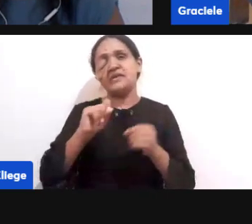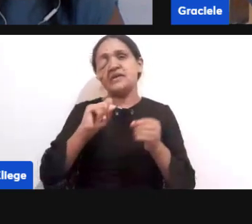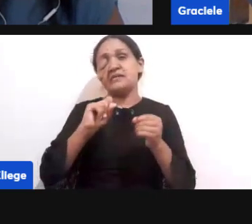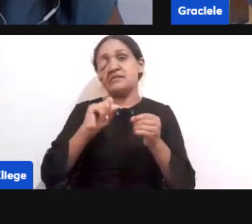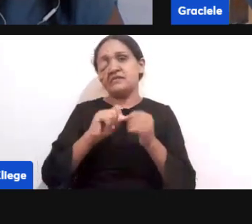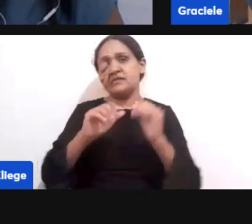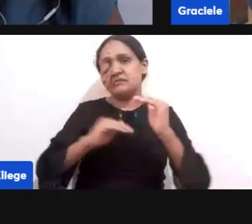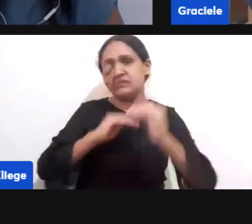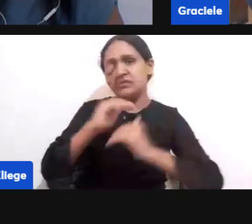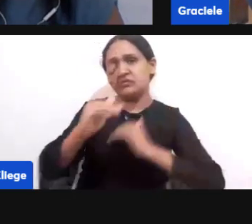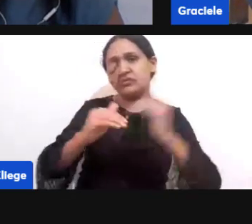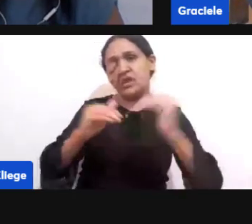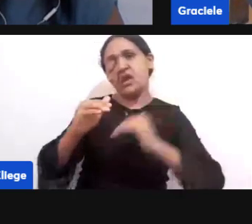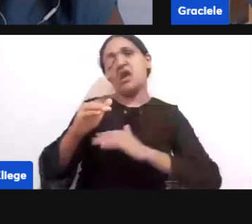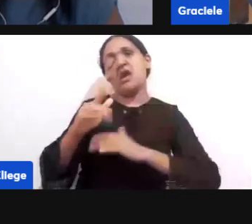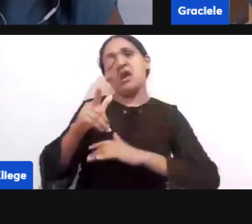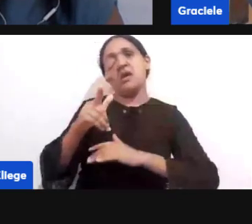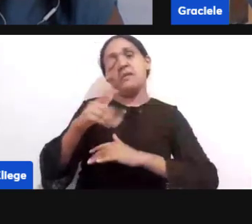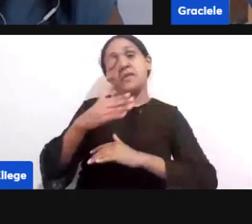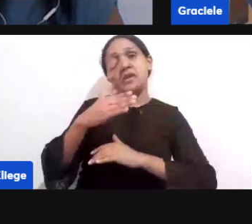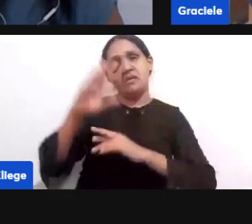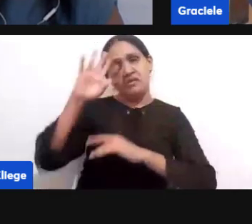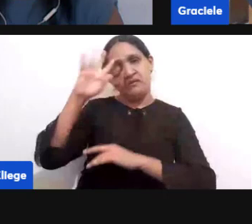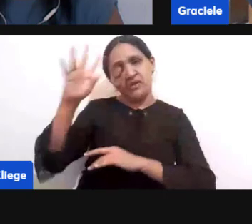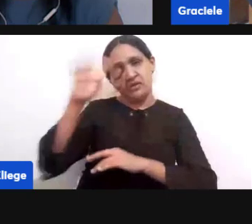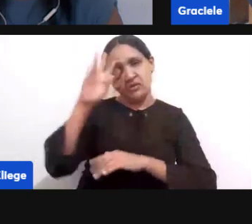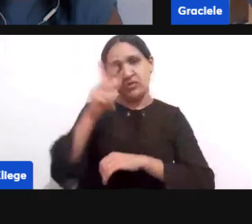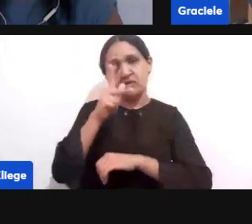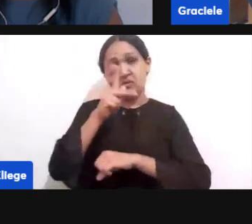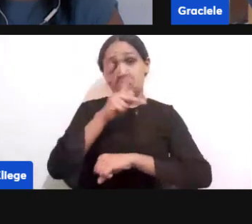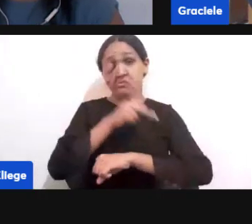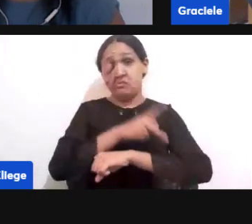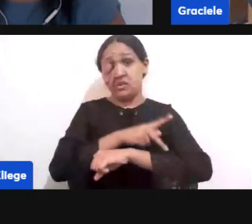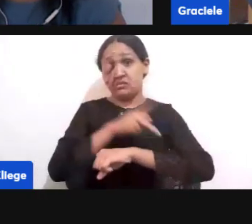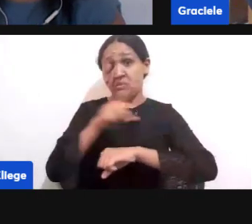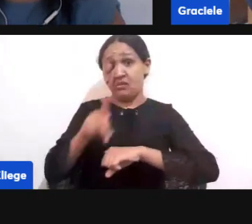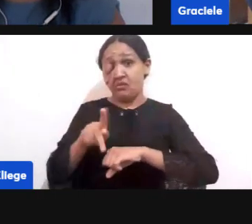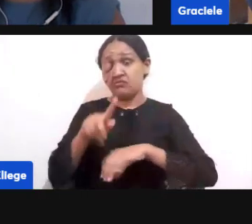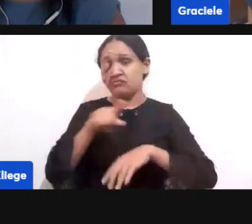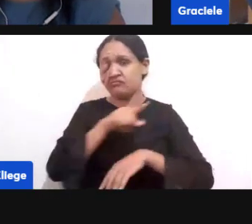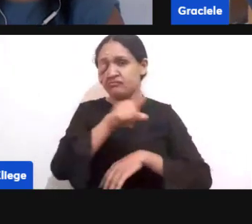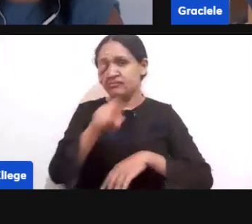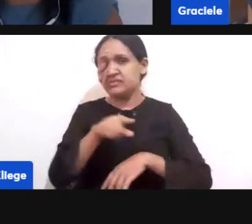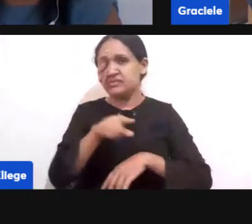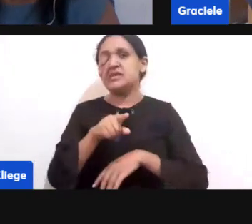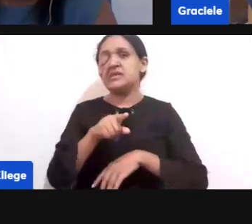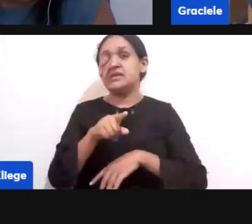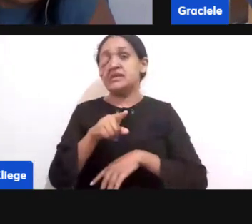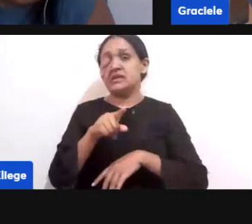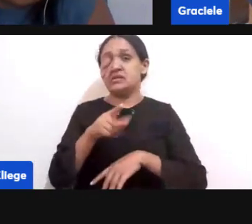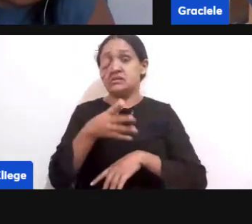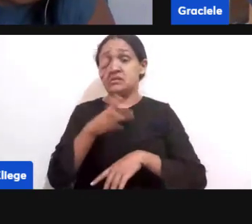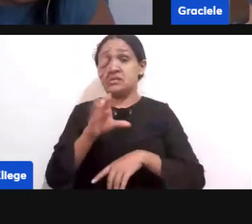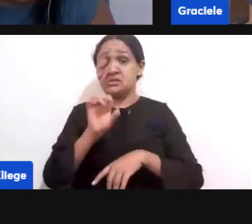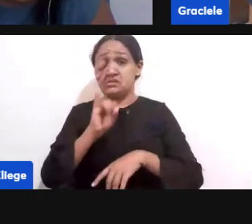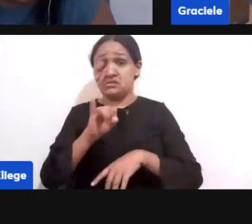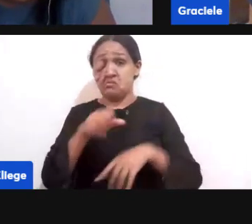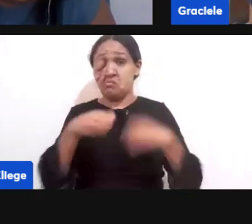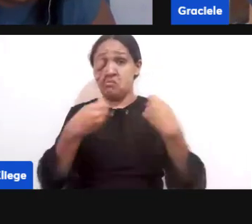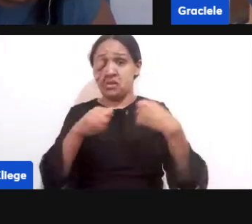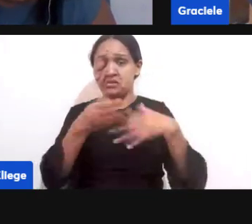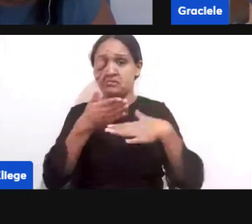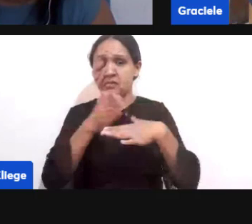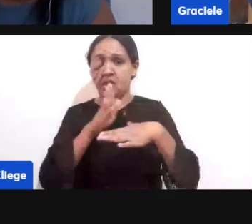de vocês, para a reflexão pedagógica de vocês, e que estamos à disposição de vocês para